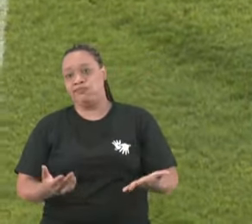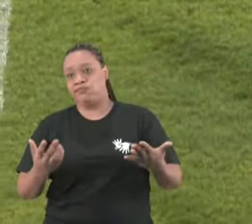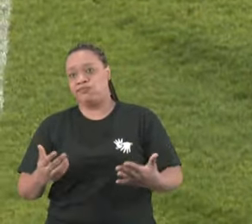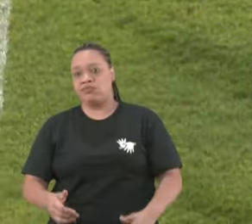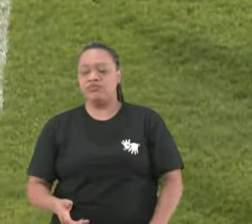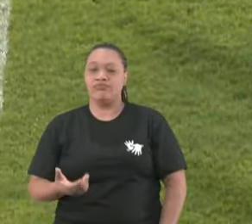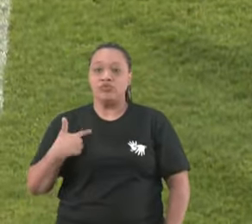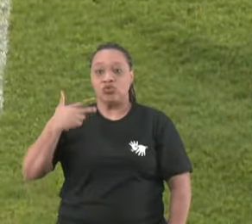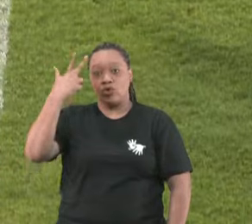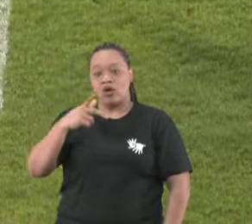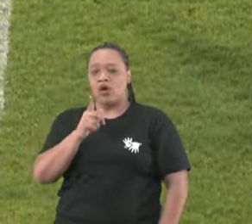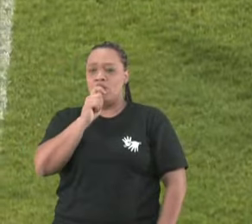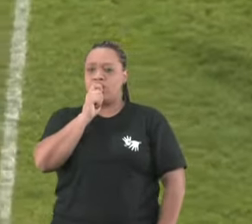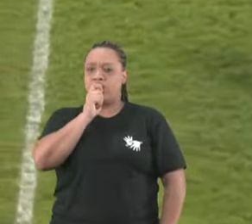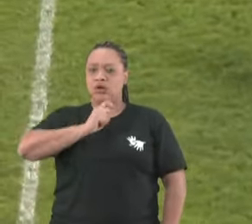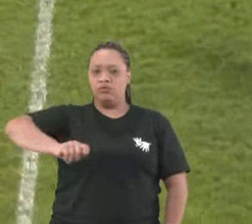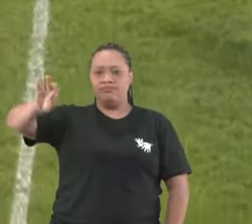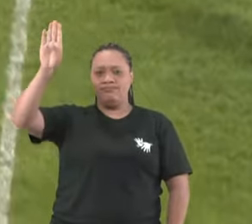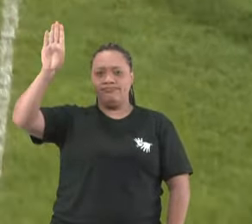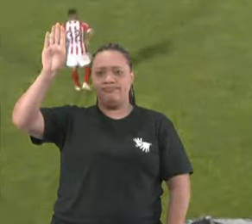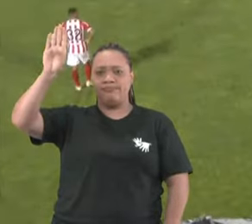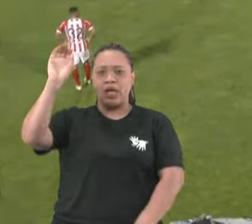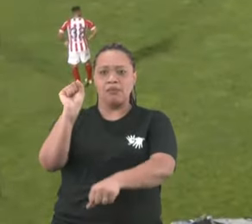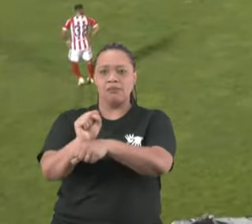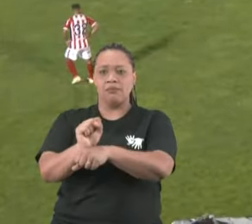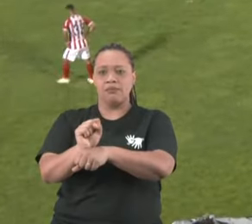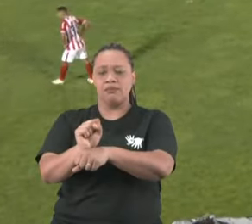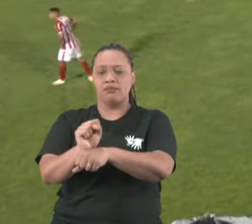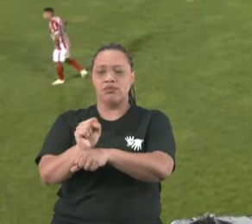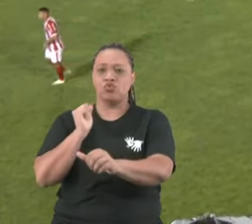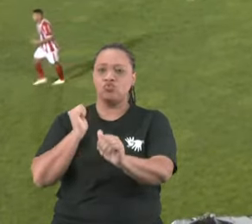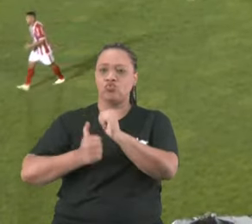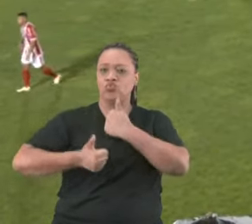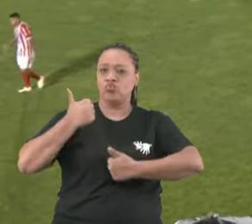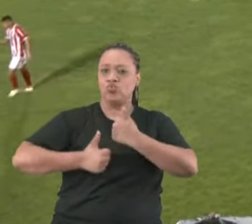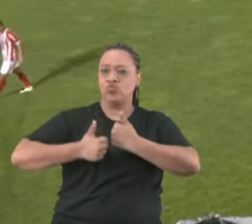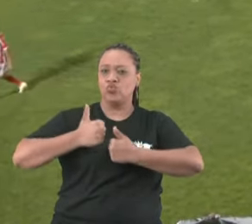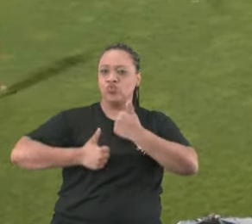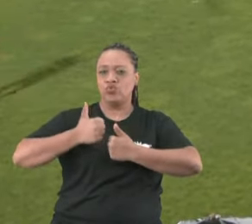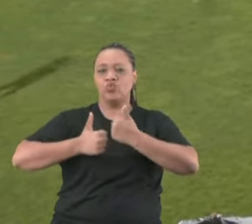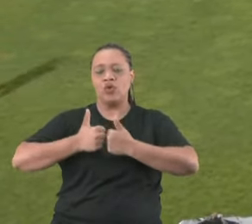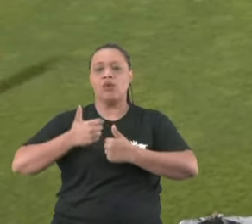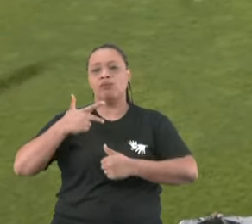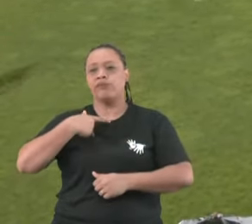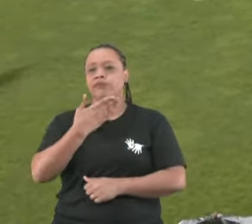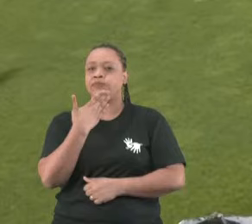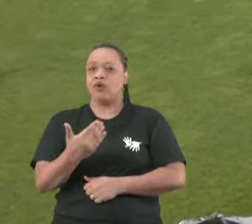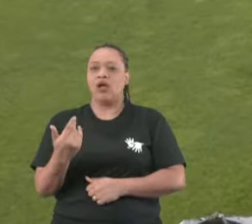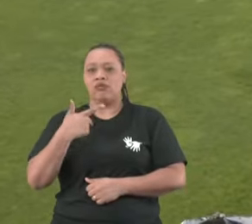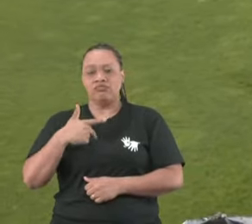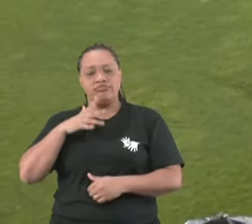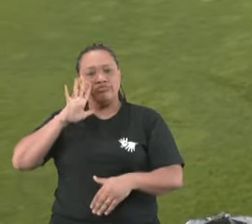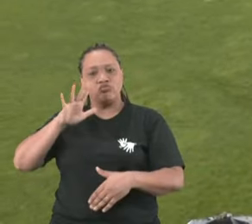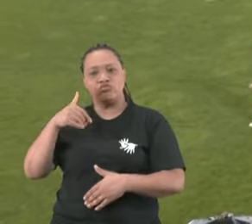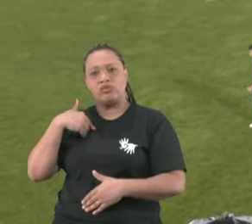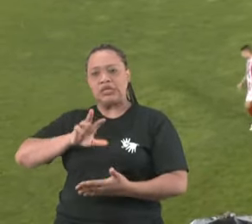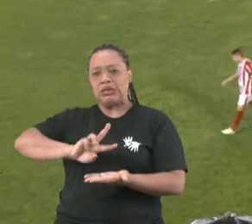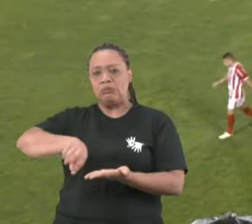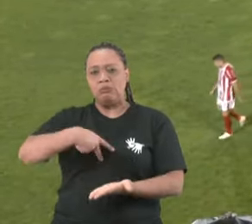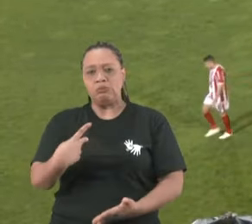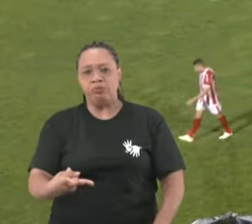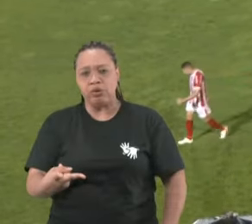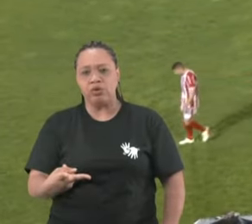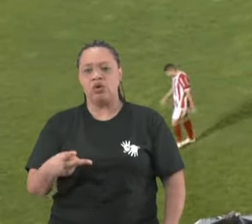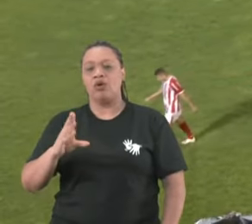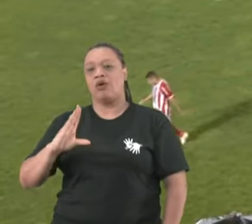E aí o árbitro para o jogo e pede a chegada do carro maca para atender ao Caio César, que desaba ali no gramado,